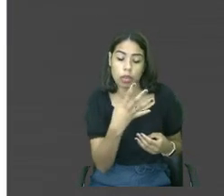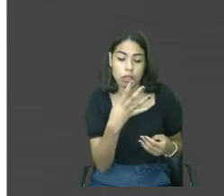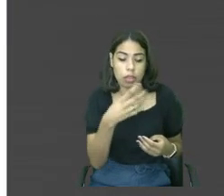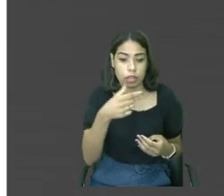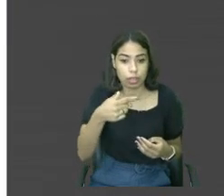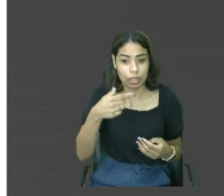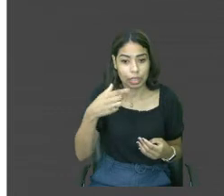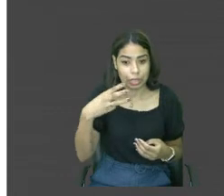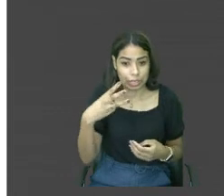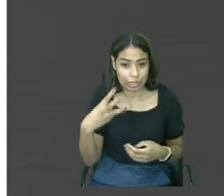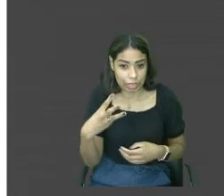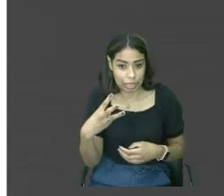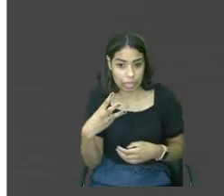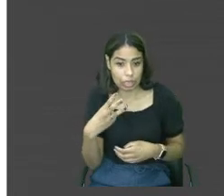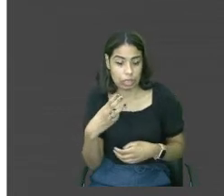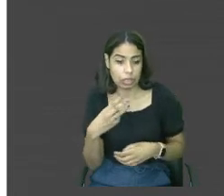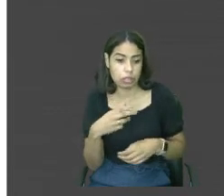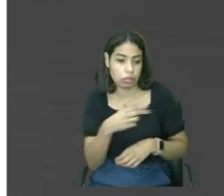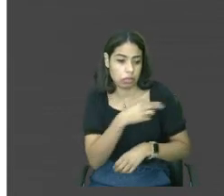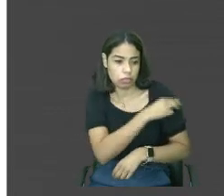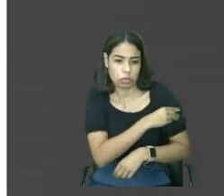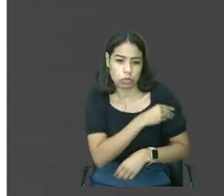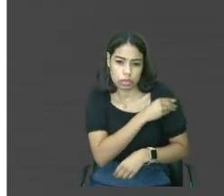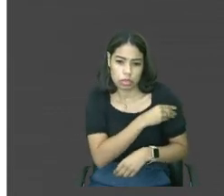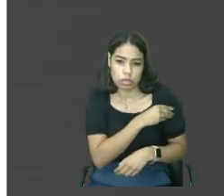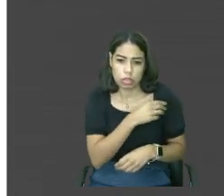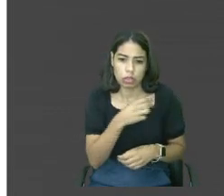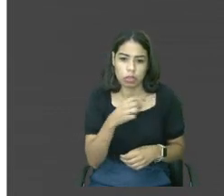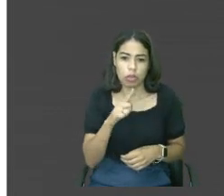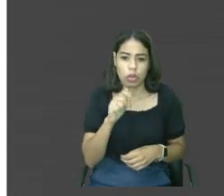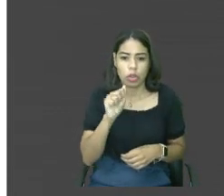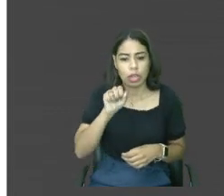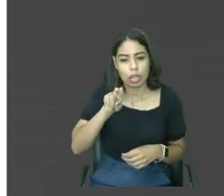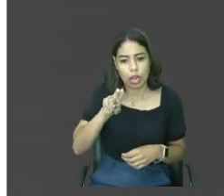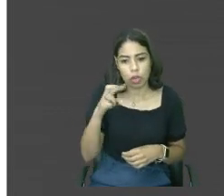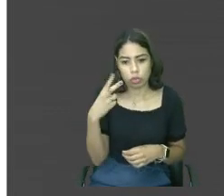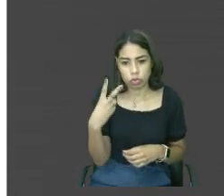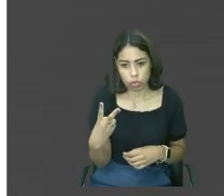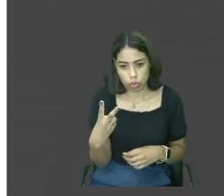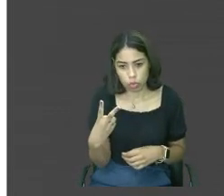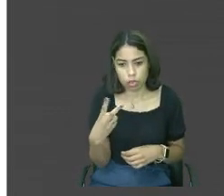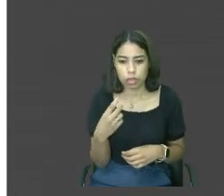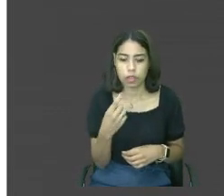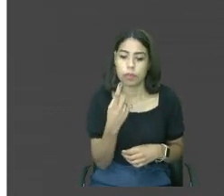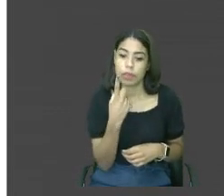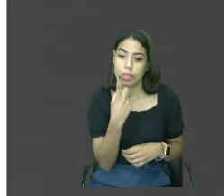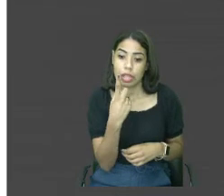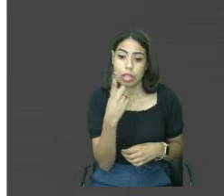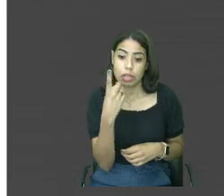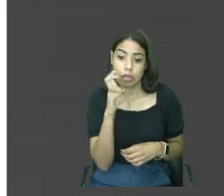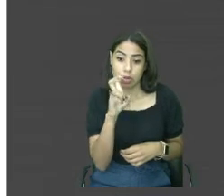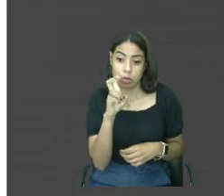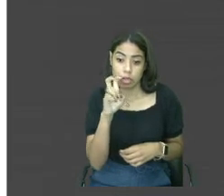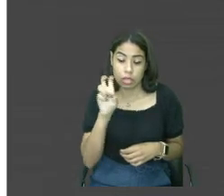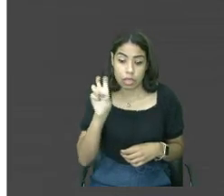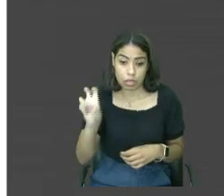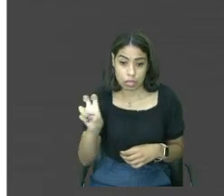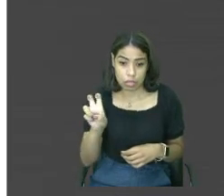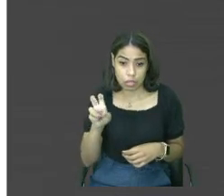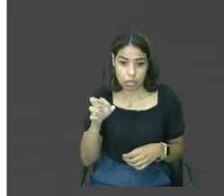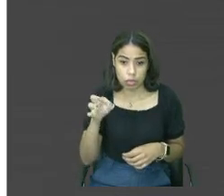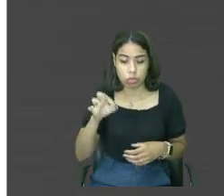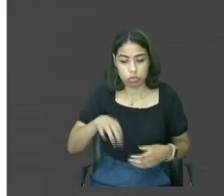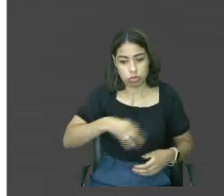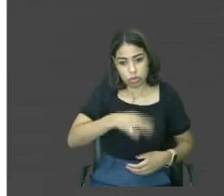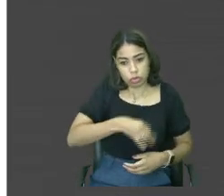grau 2, que são aqueles mais complexos, 155 pequenas cirurgias e